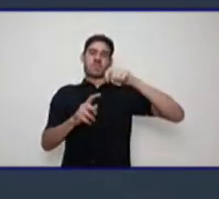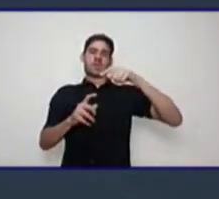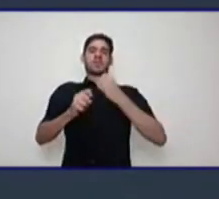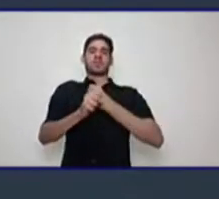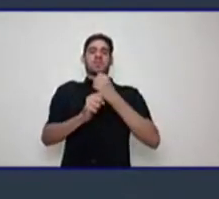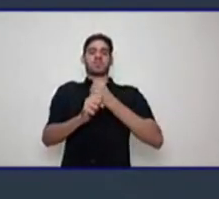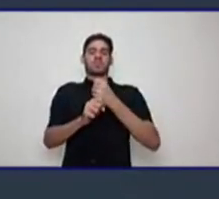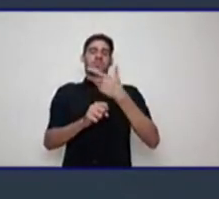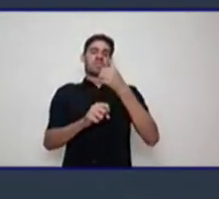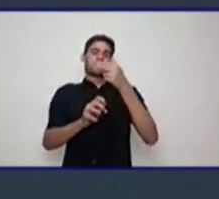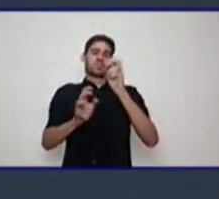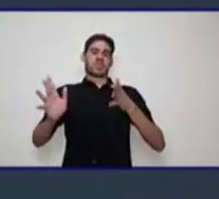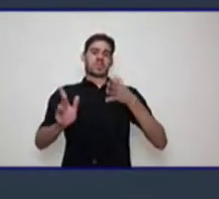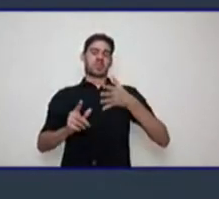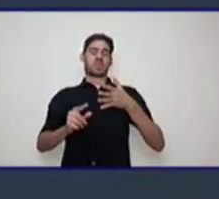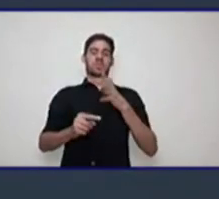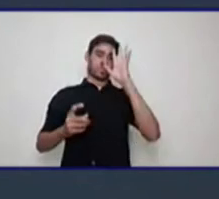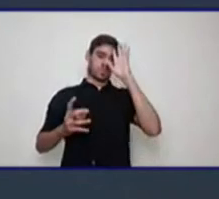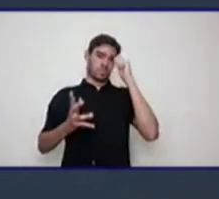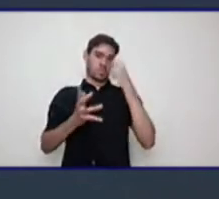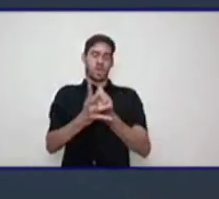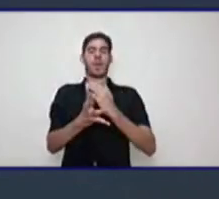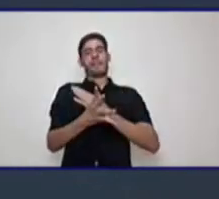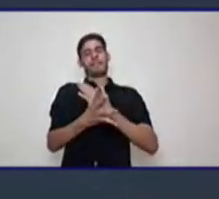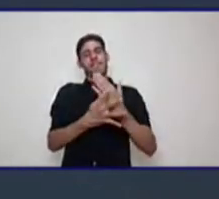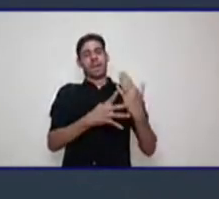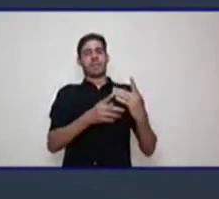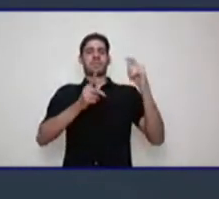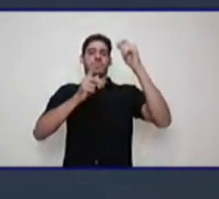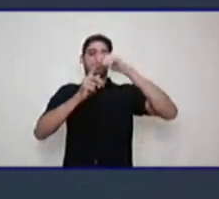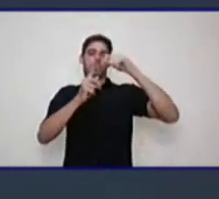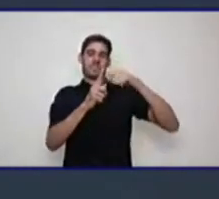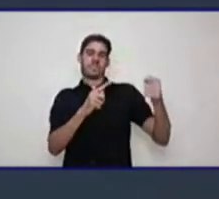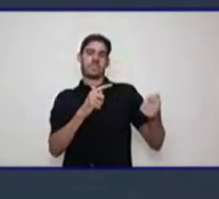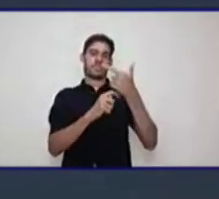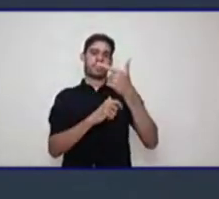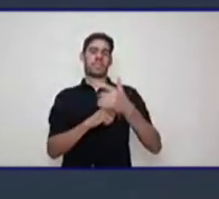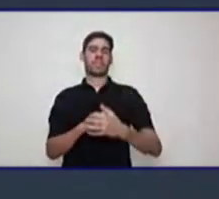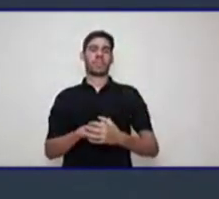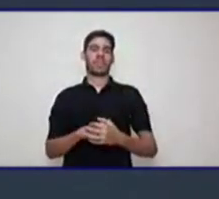2015, a ser cumprida de forma parcelada em 12 vezes.